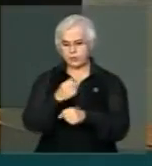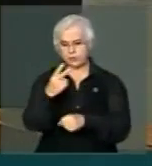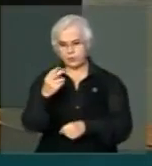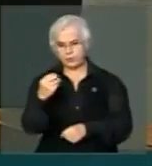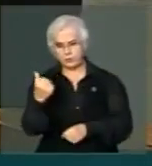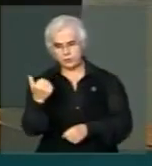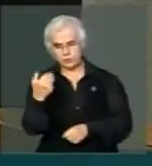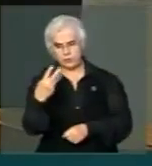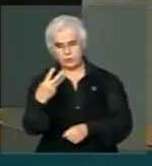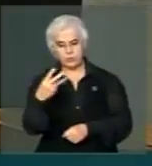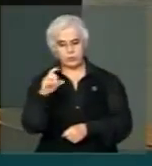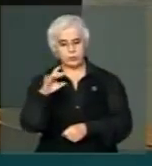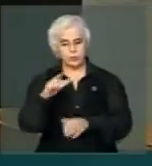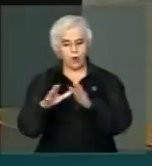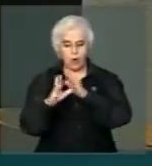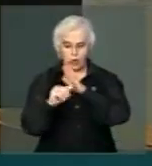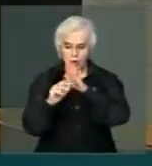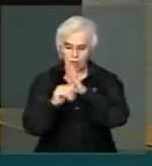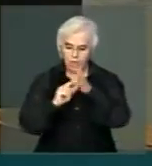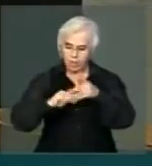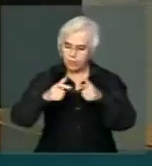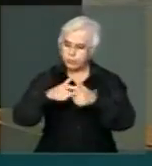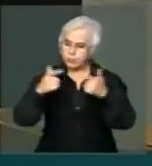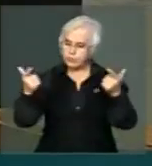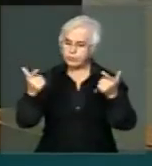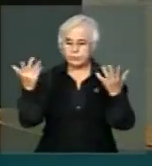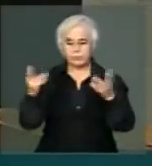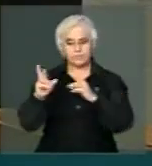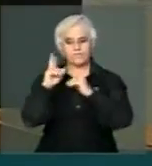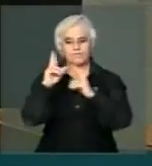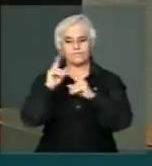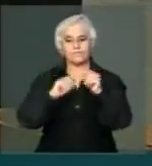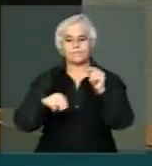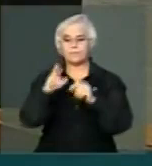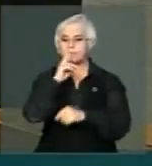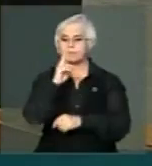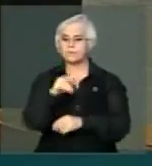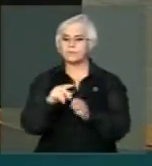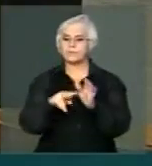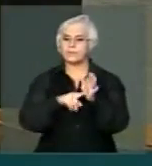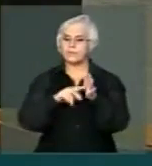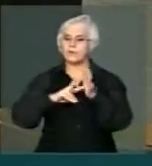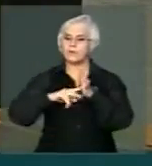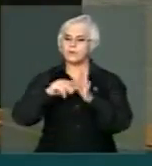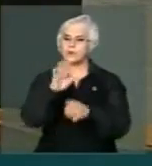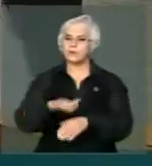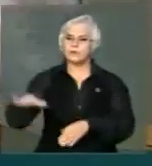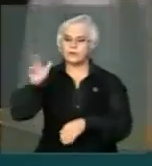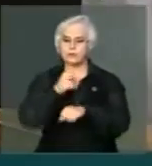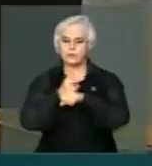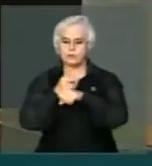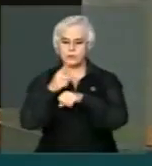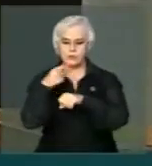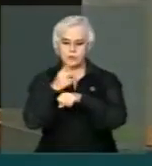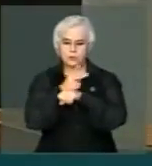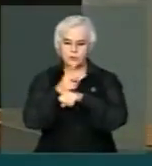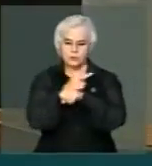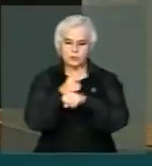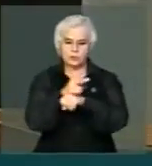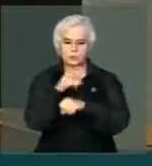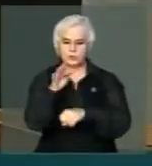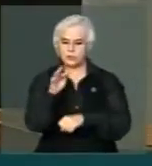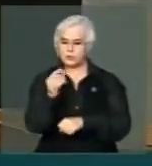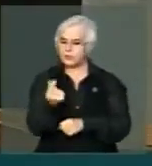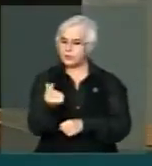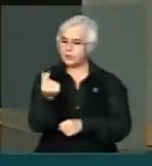senhor presidente. A estimativa é do Sindicato Nacional dos Procuradores da Fazenda, o